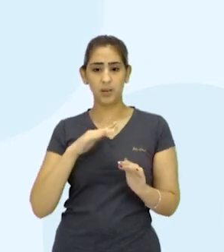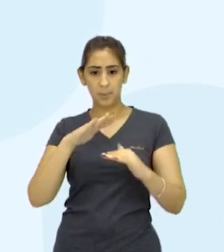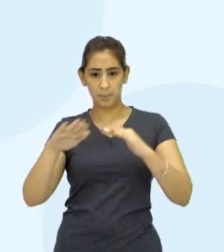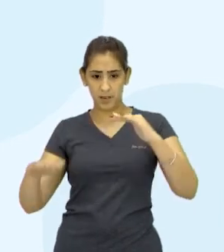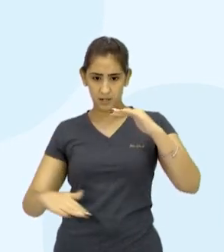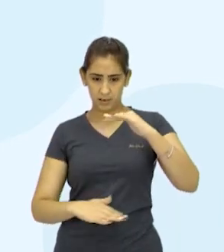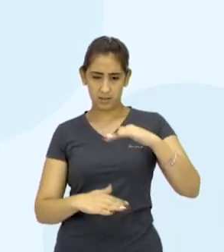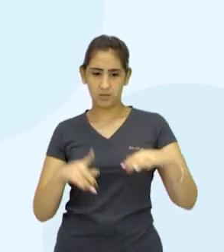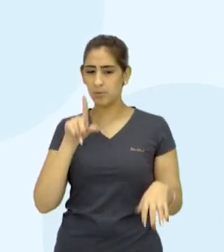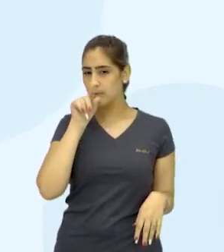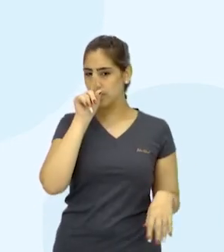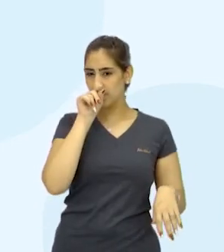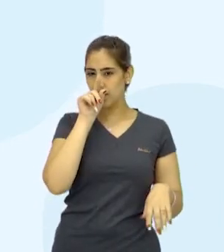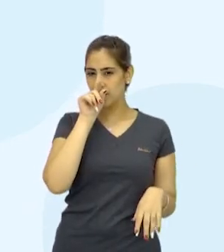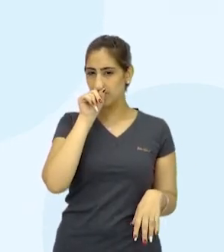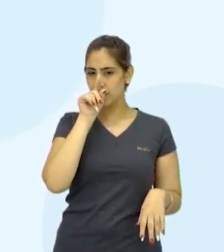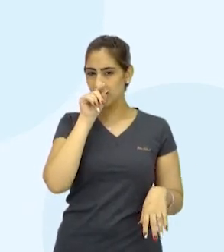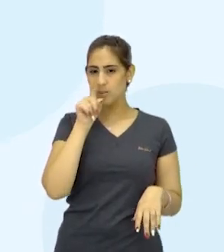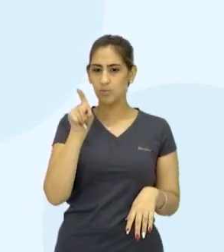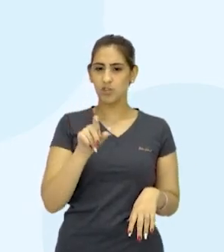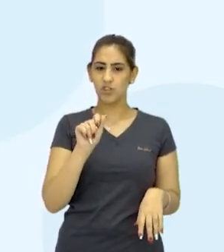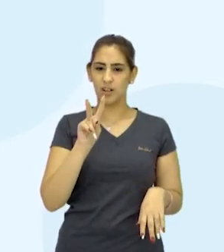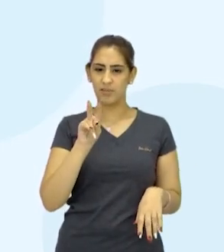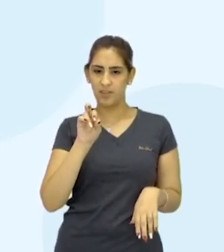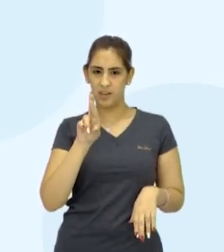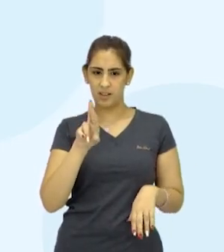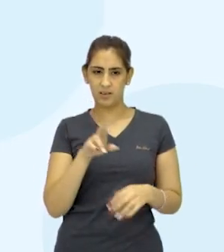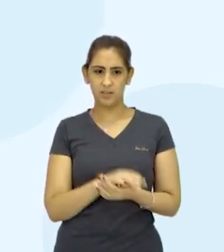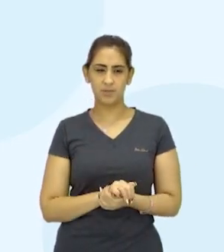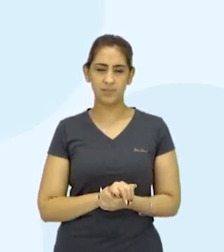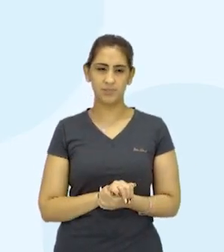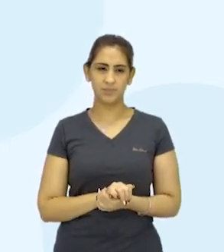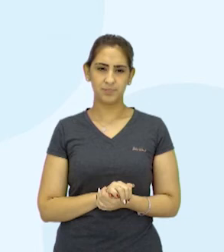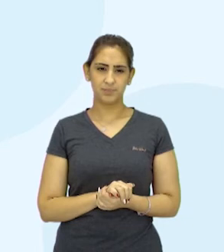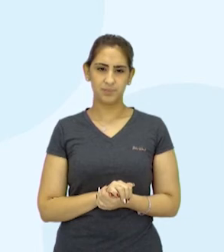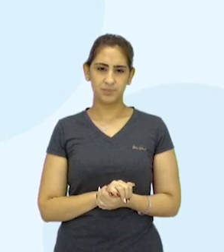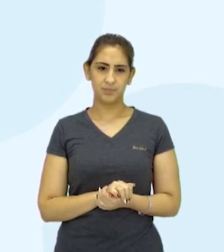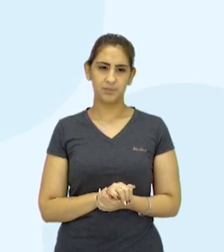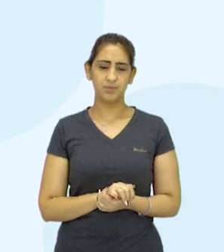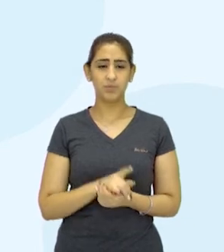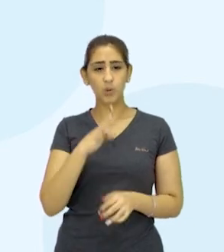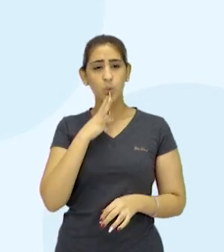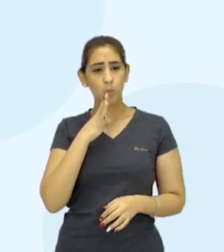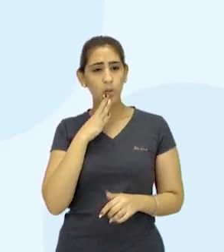de baixo, né? A arara já é como o Xavier, né? Isso.